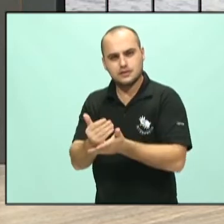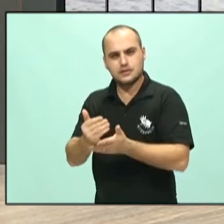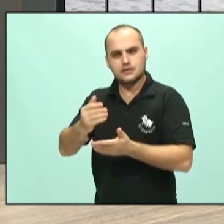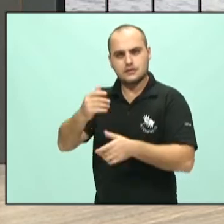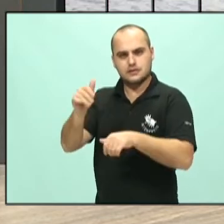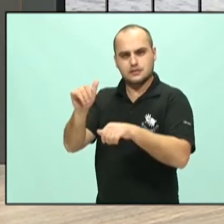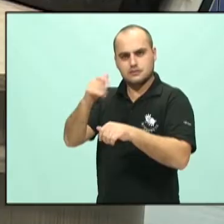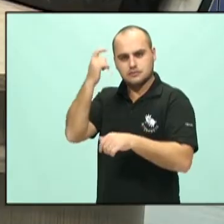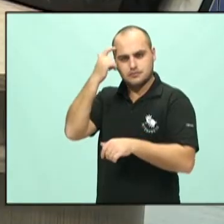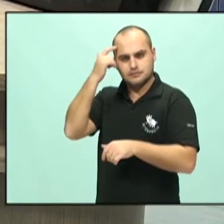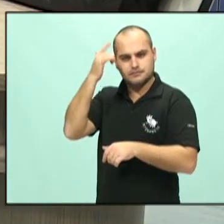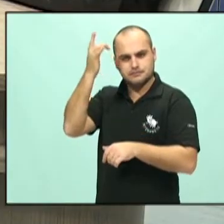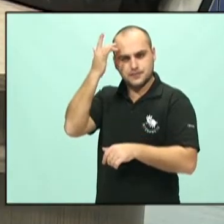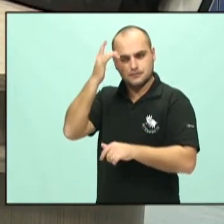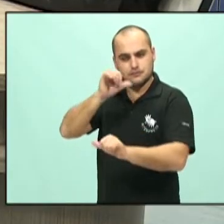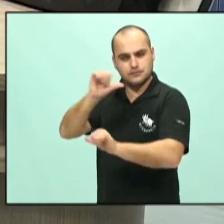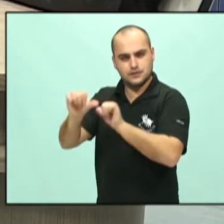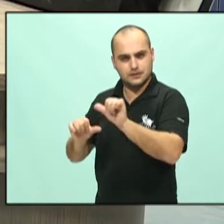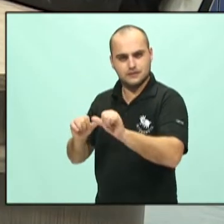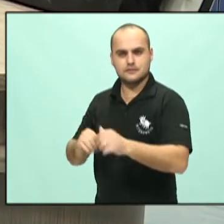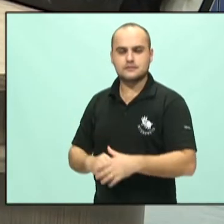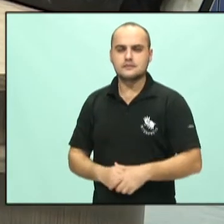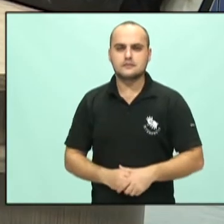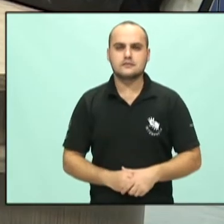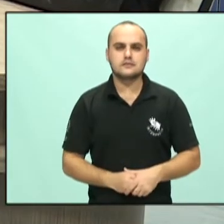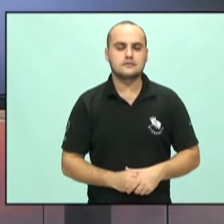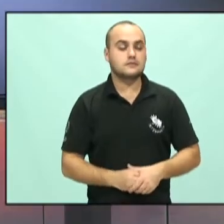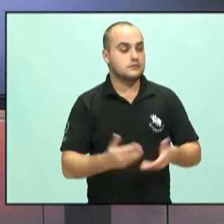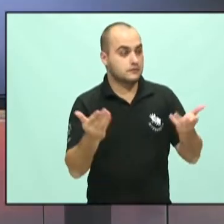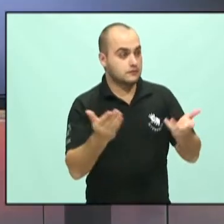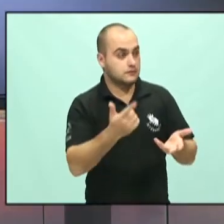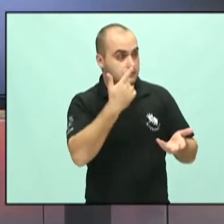sua personalidade. Vamos assistir um